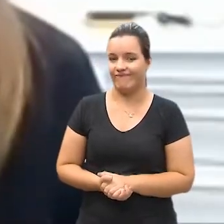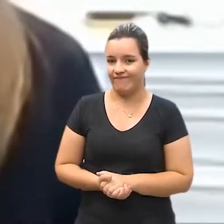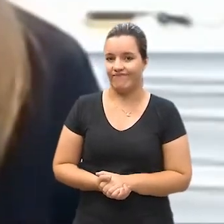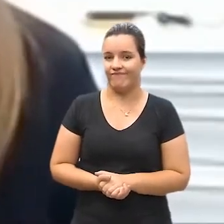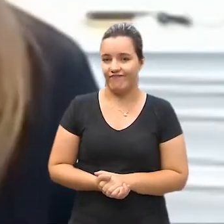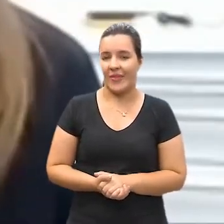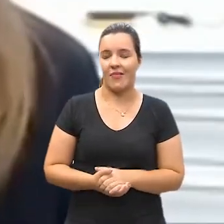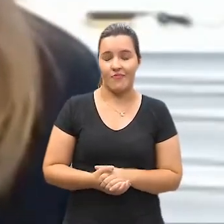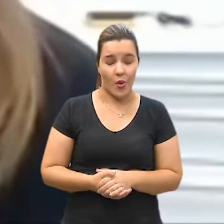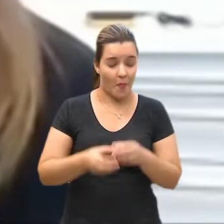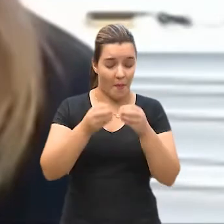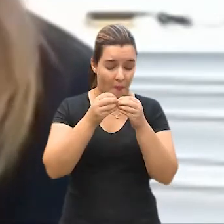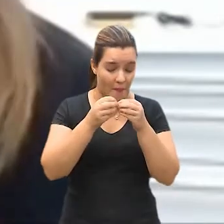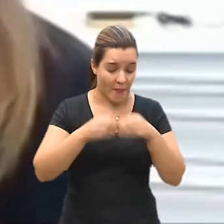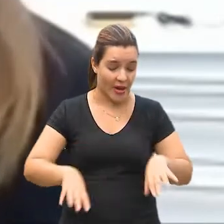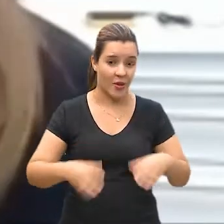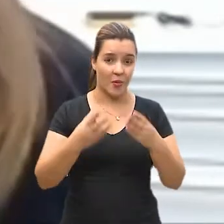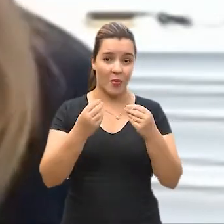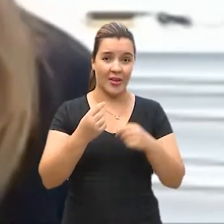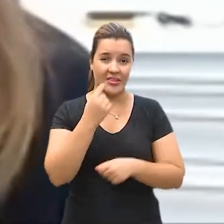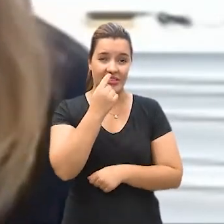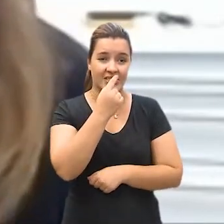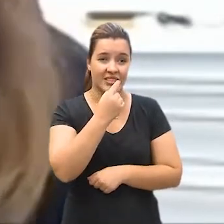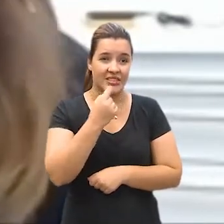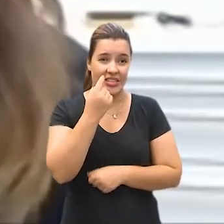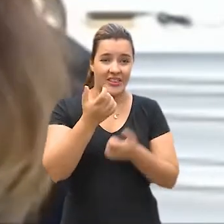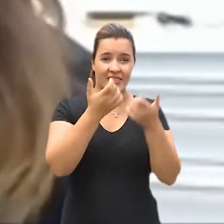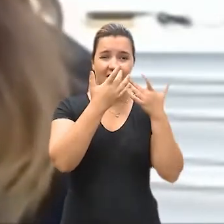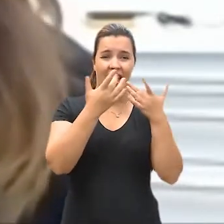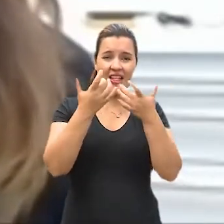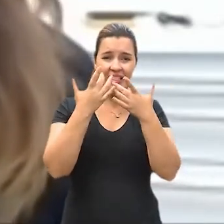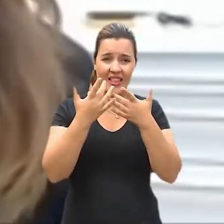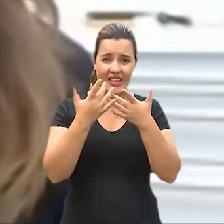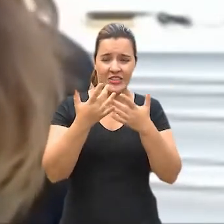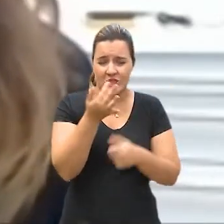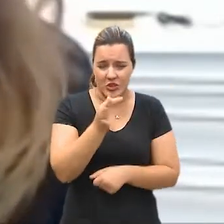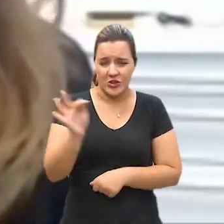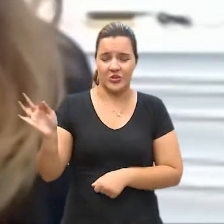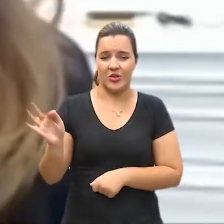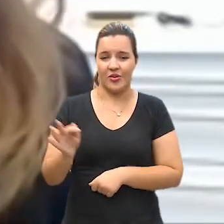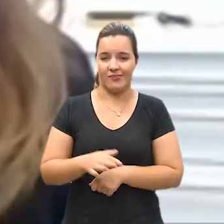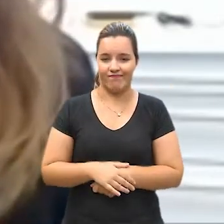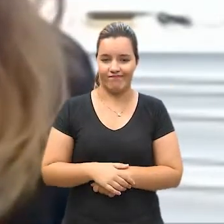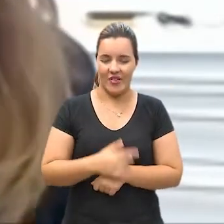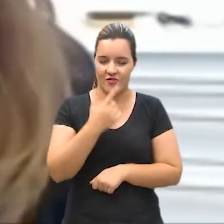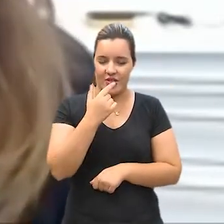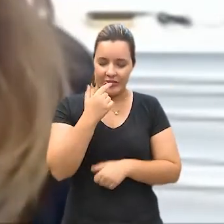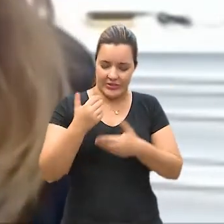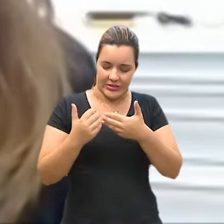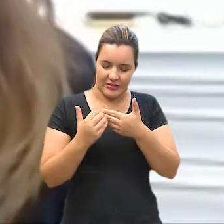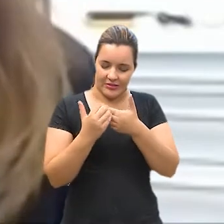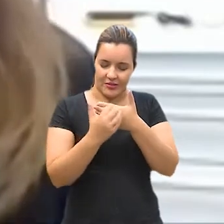faz muito mal, machuca a gengiva, machuca todos os tecidos em volta, e aí o problema